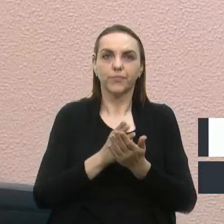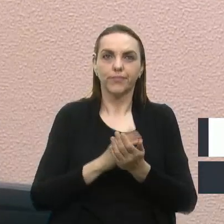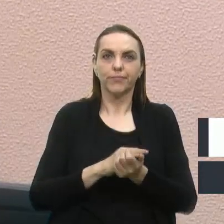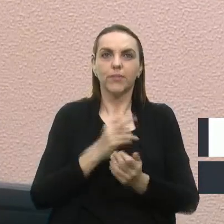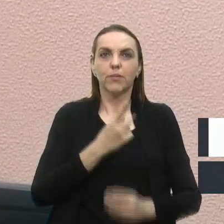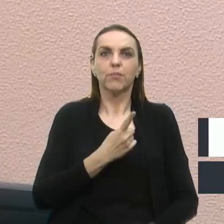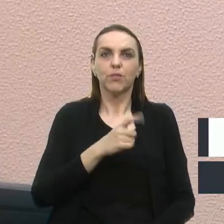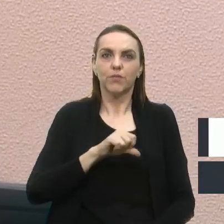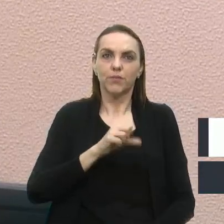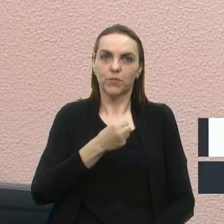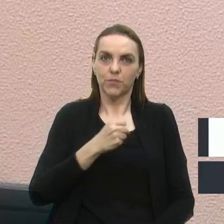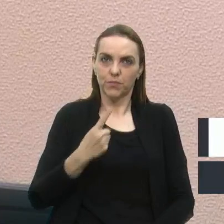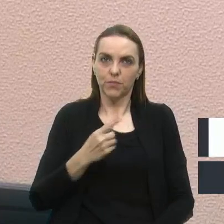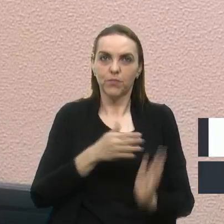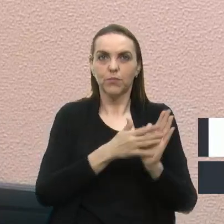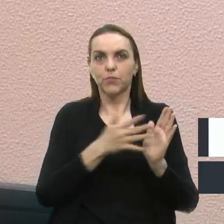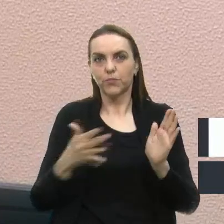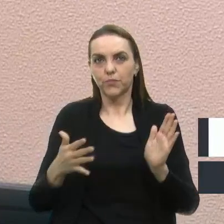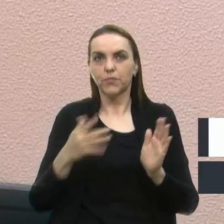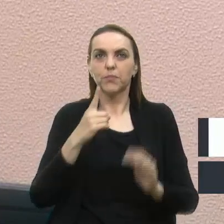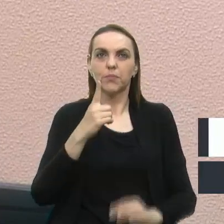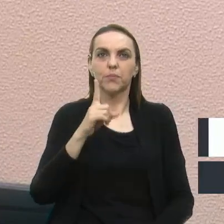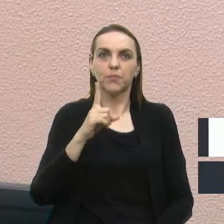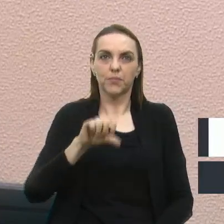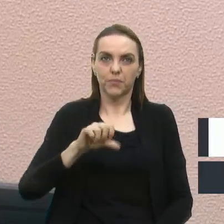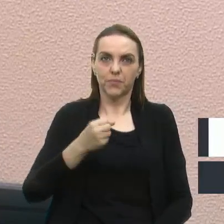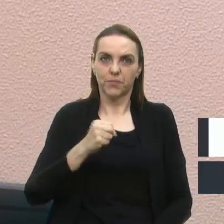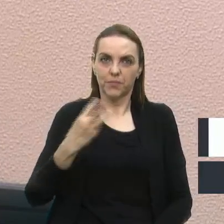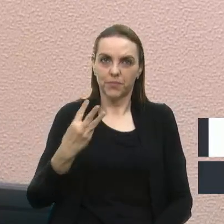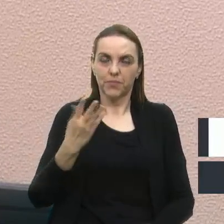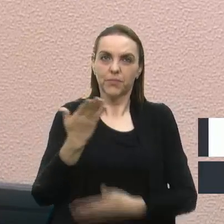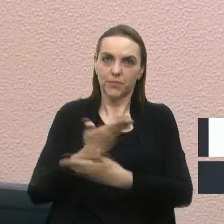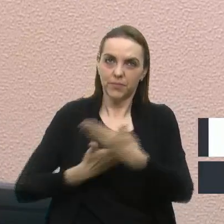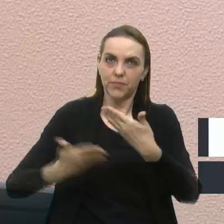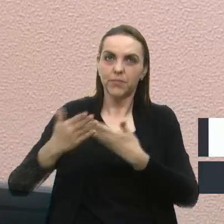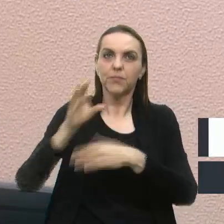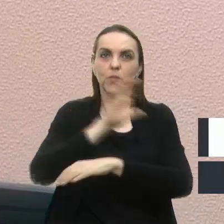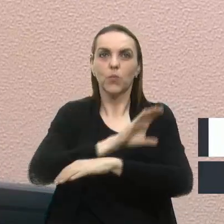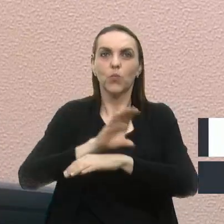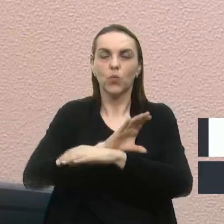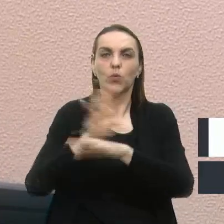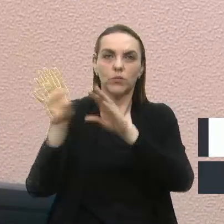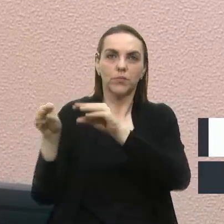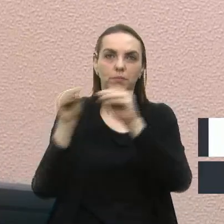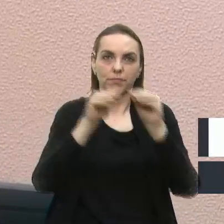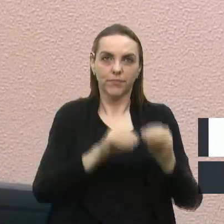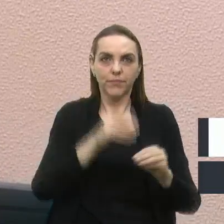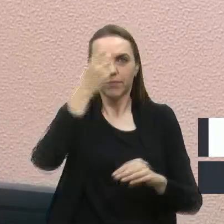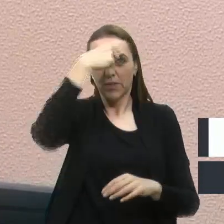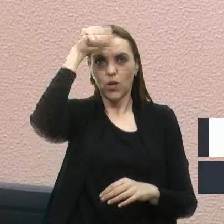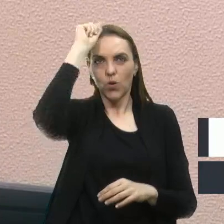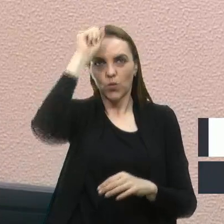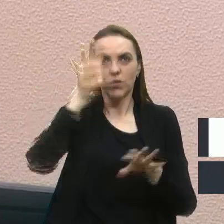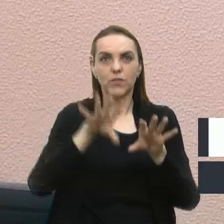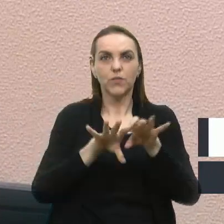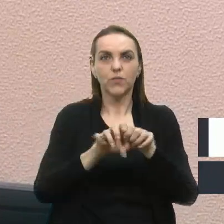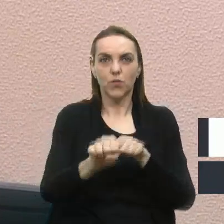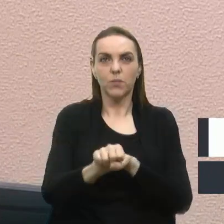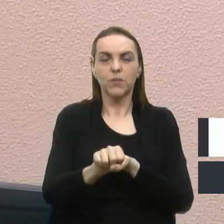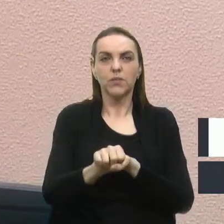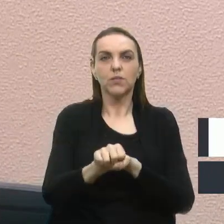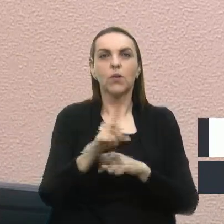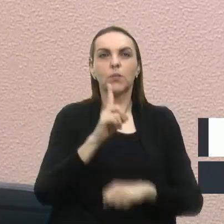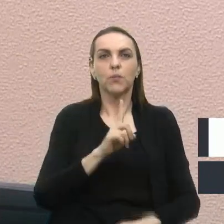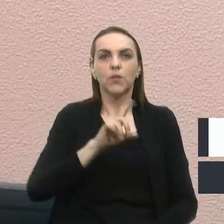a 1983. E, em seguida, transferiu o curso para a Universidade de Caxias do Sul, onde formou-se em